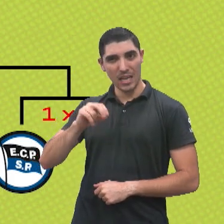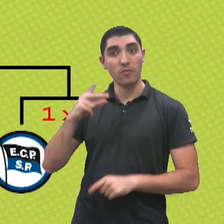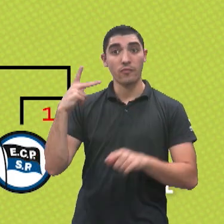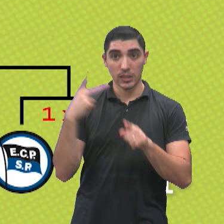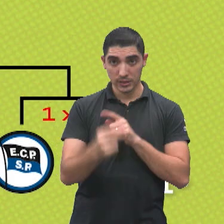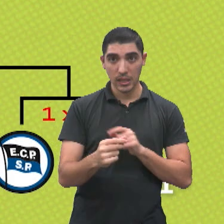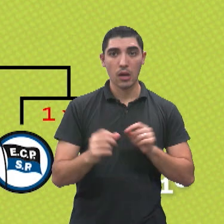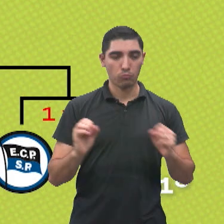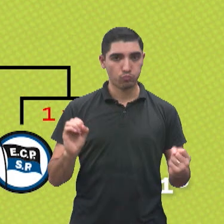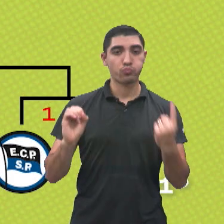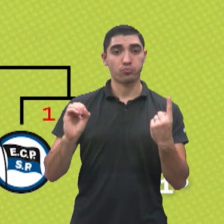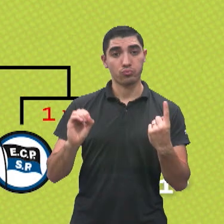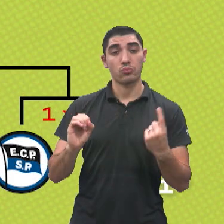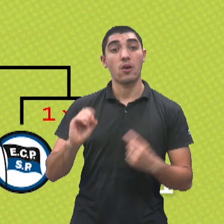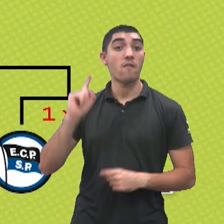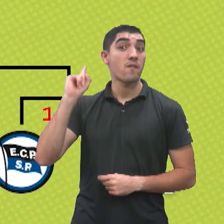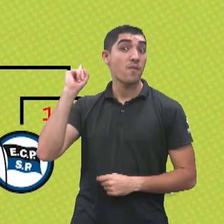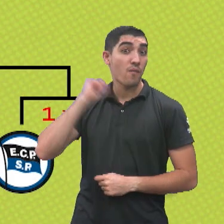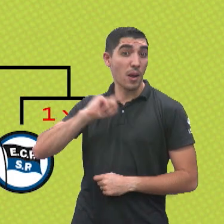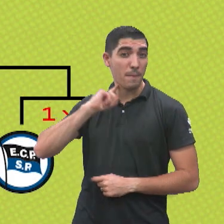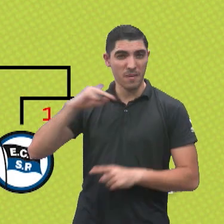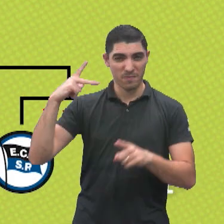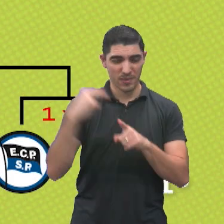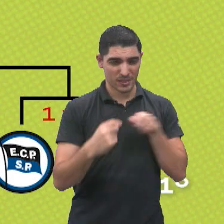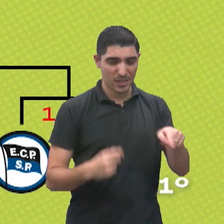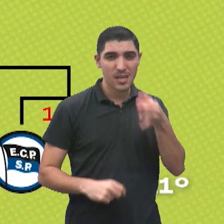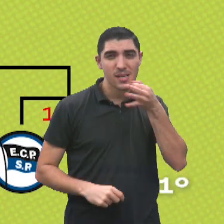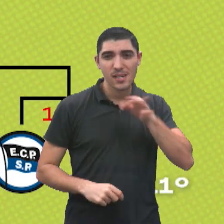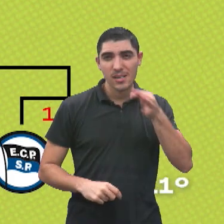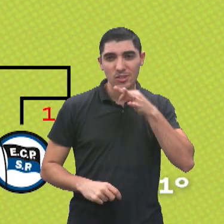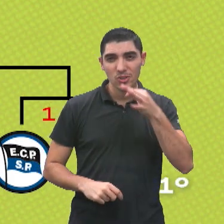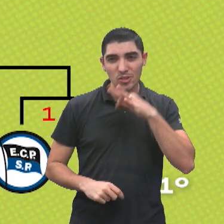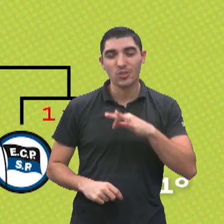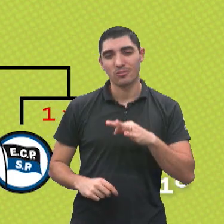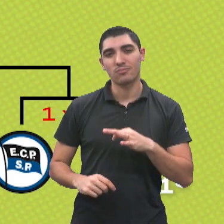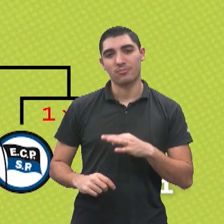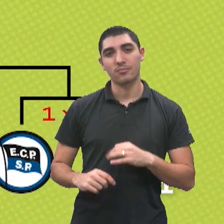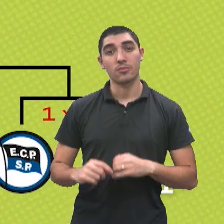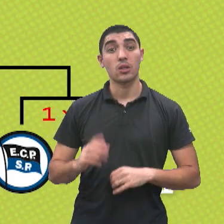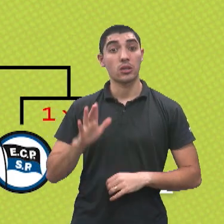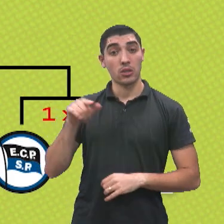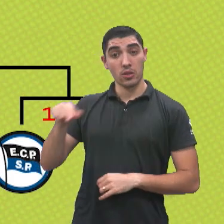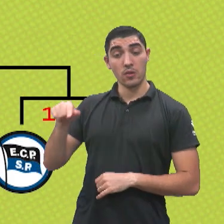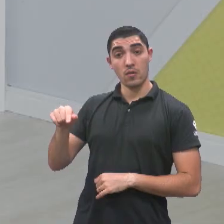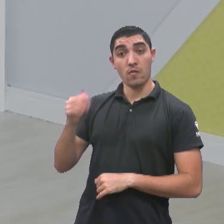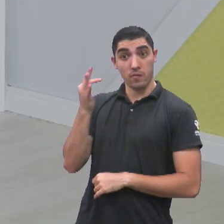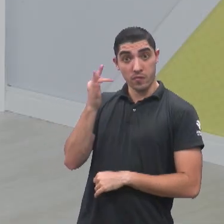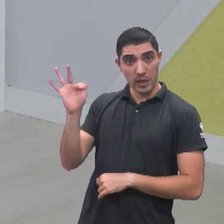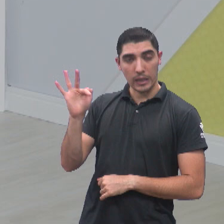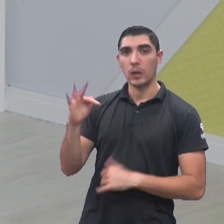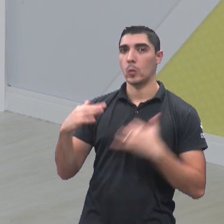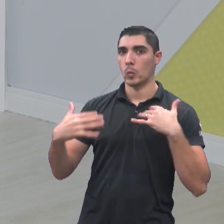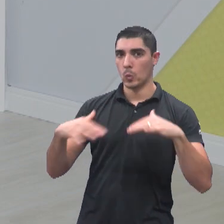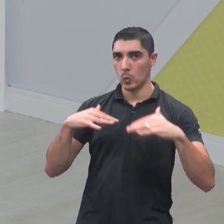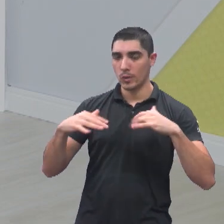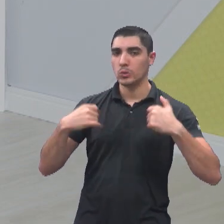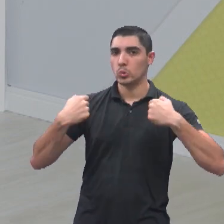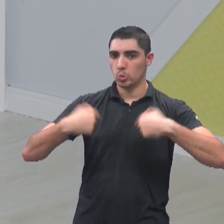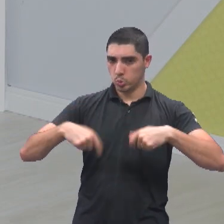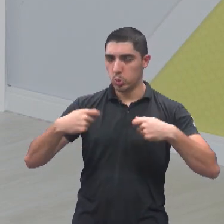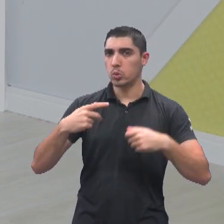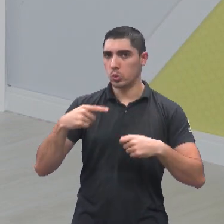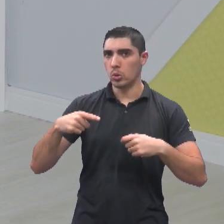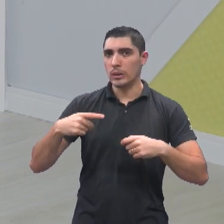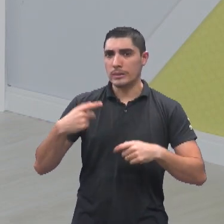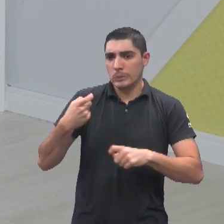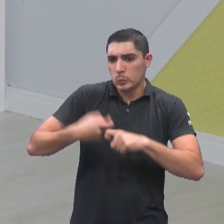frente, Flamengo deu uma cacetada no Caxias ontem, venceu por 1-0, Franca foi apertado esse jogo aqui, eu achei que o Franca ia passar tranquilo, não foi